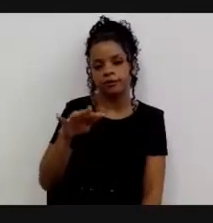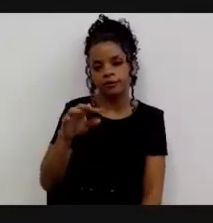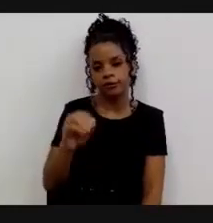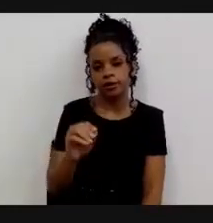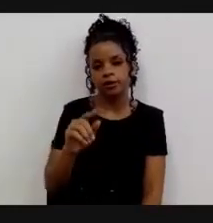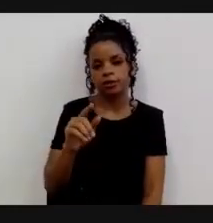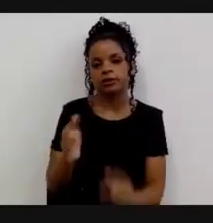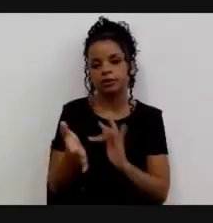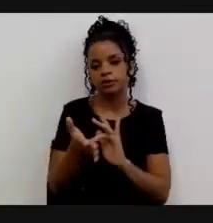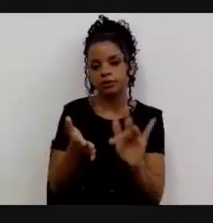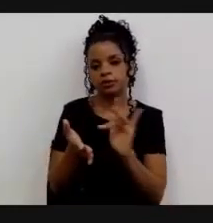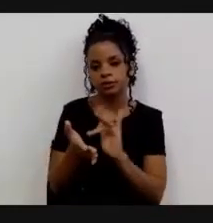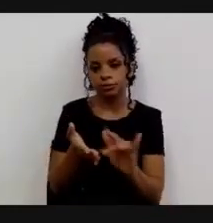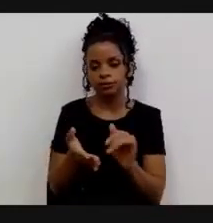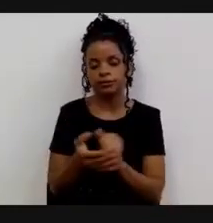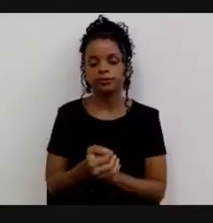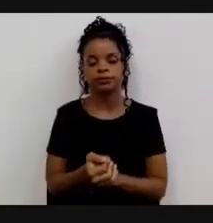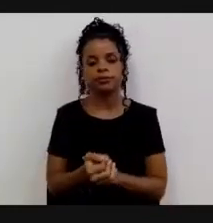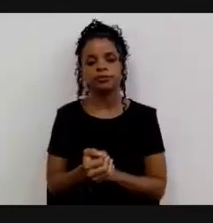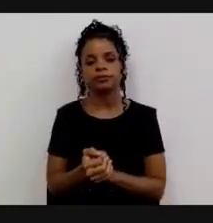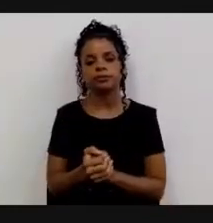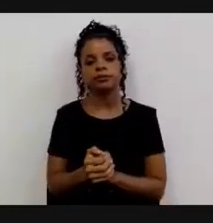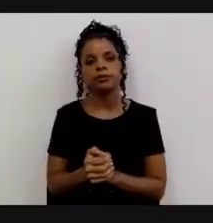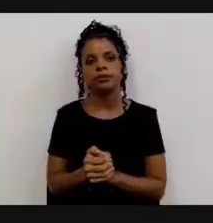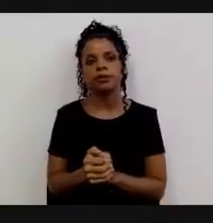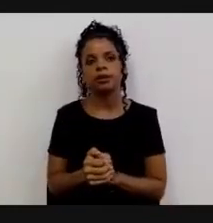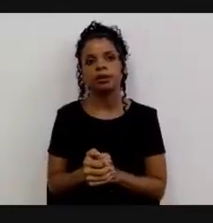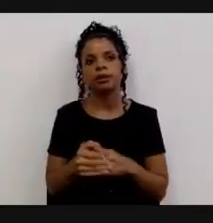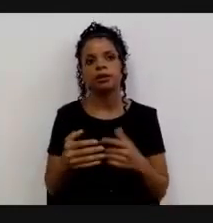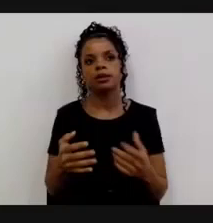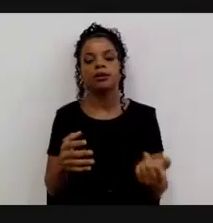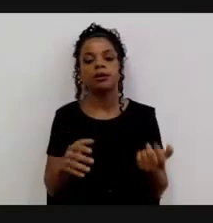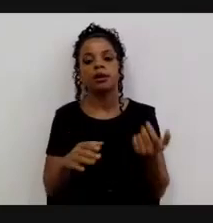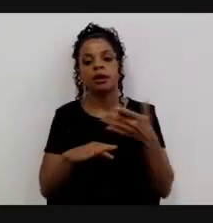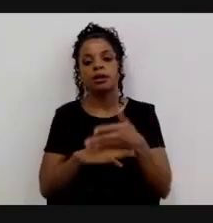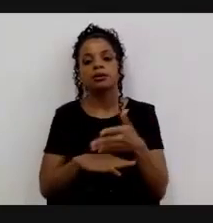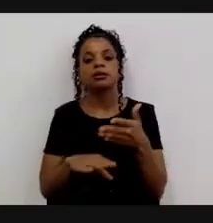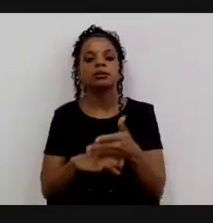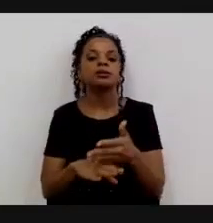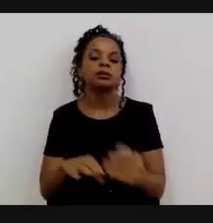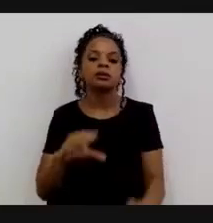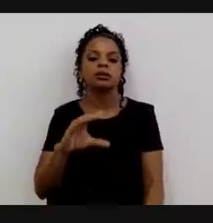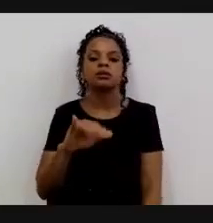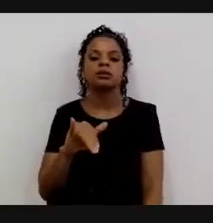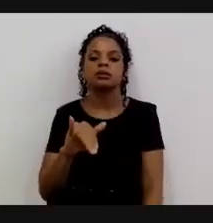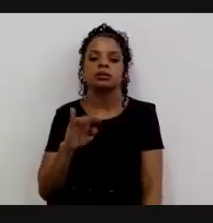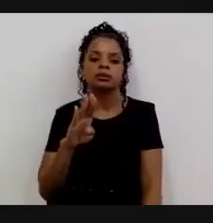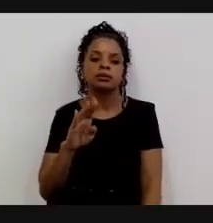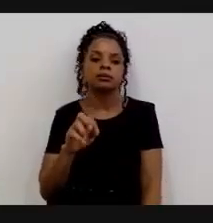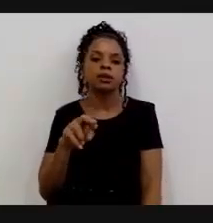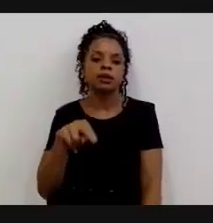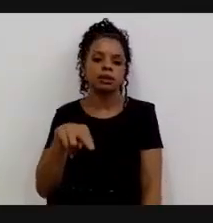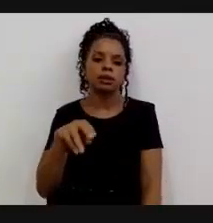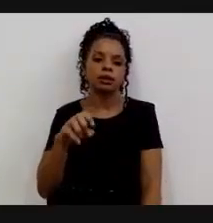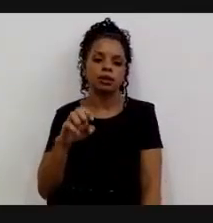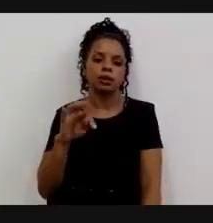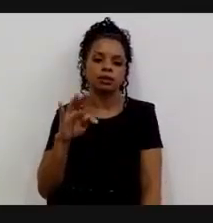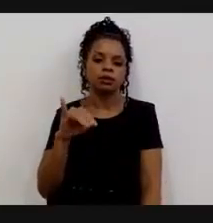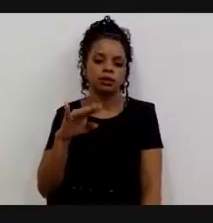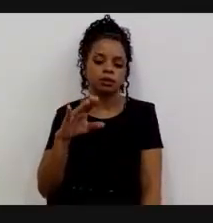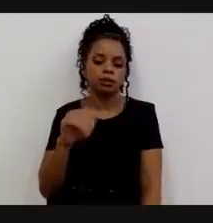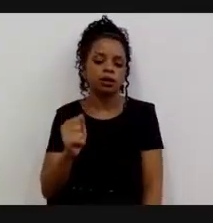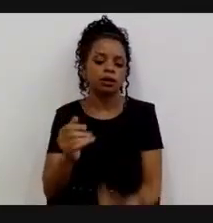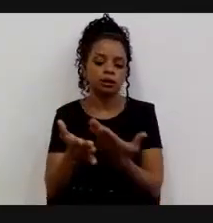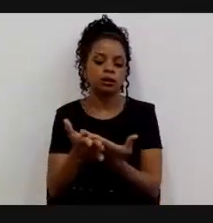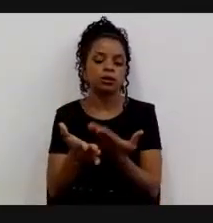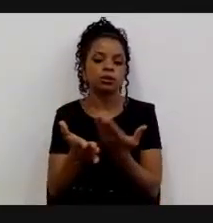nosso objetivo. Primeiro, para aqueles que não estão muito afetos, a cibernética ela é o campo que estuda o controle e a comunicação de sistemas